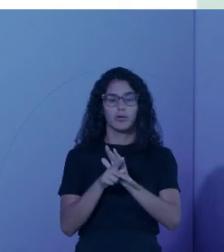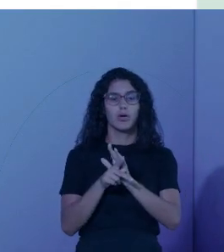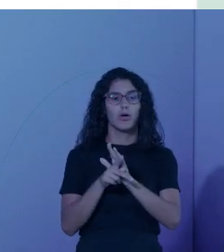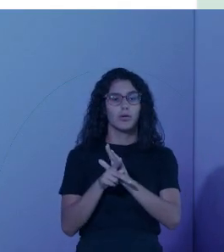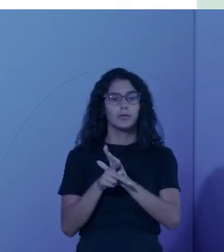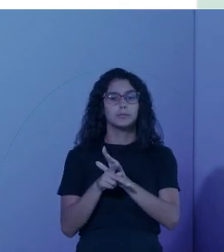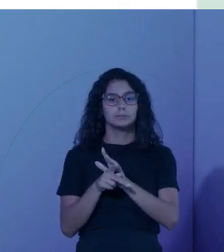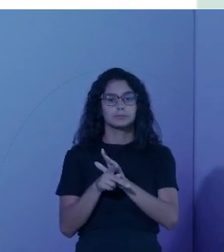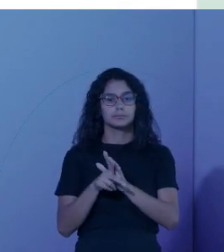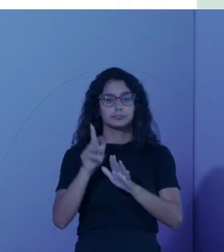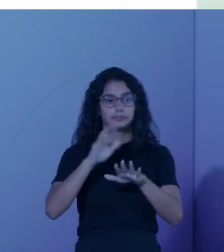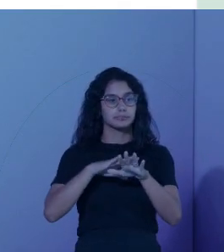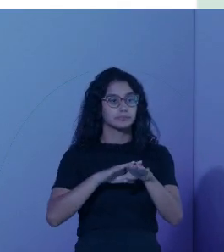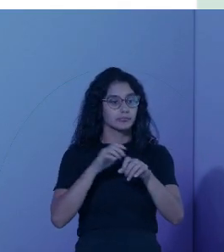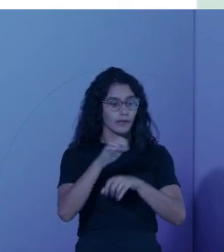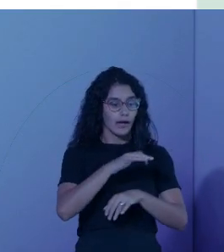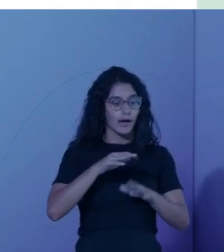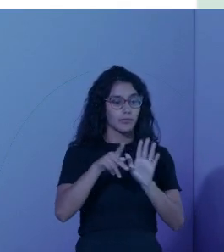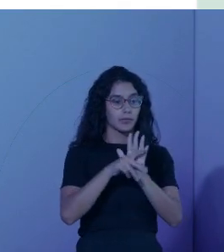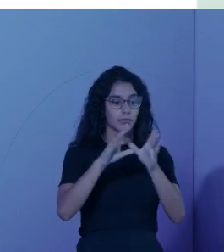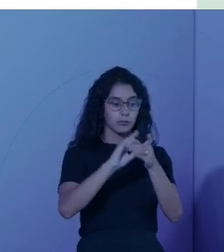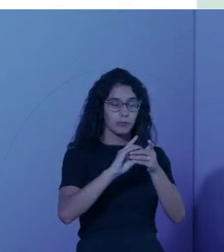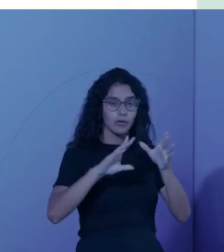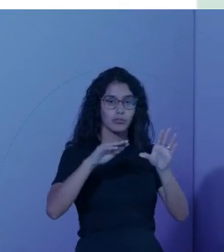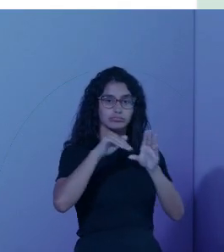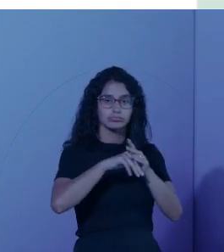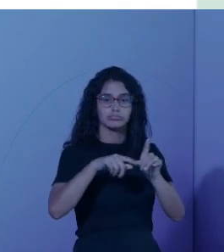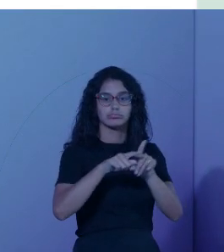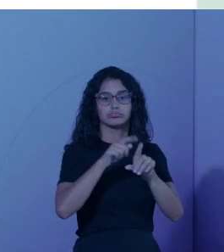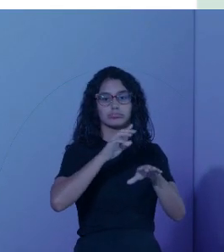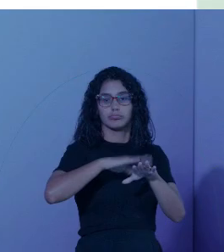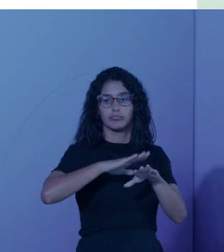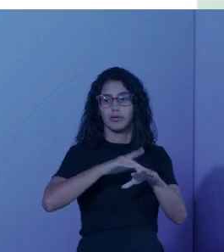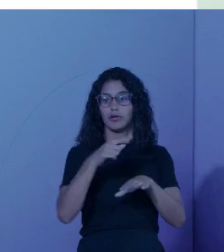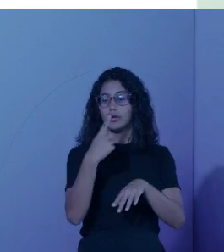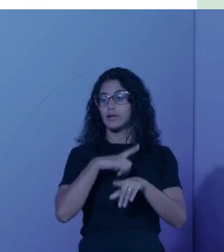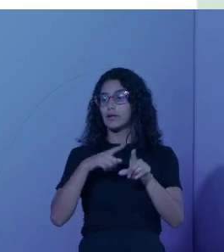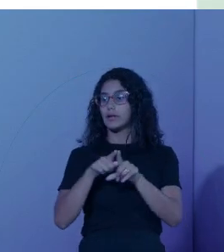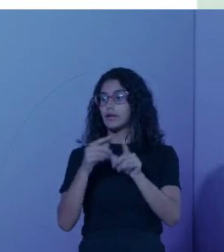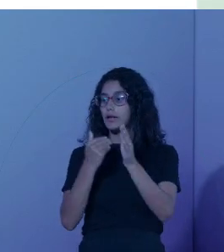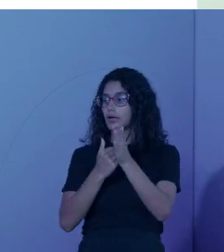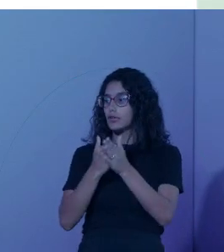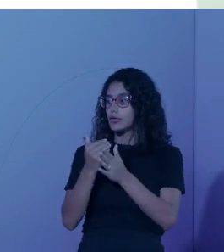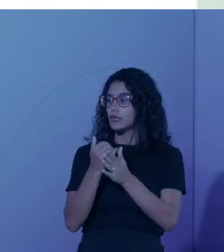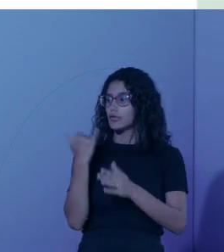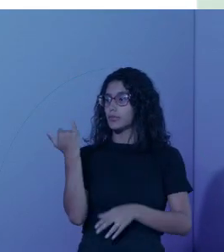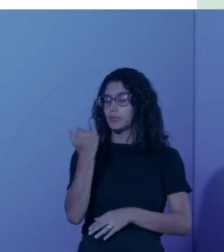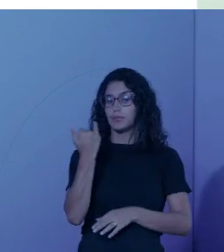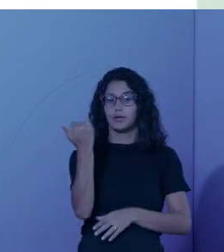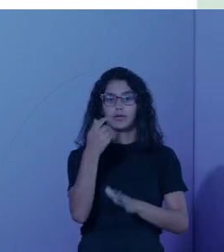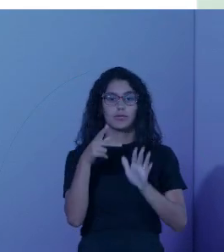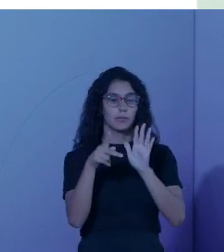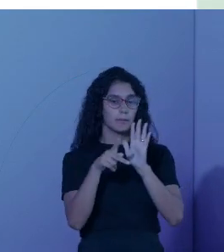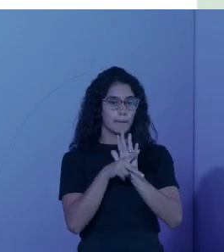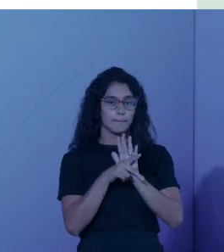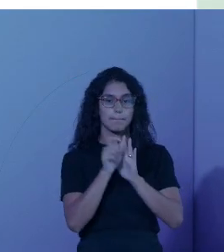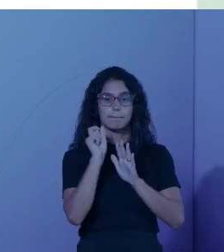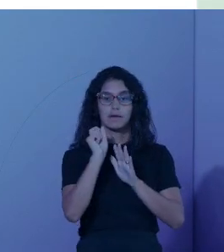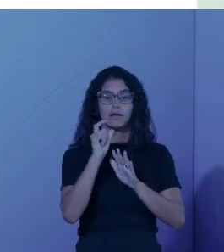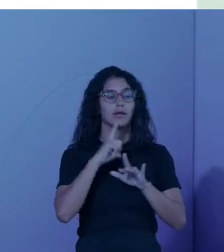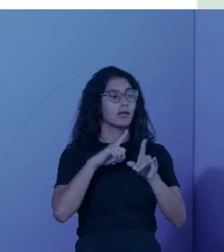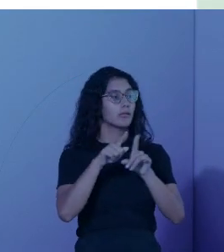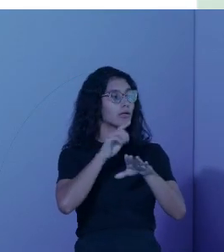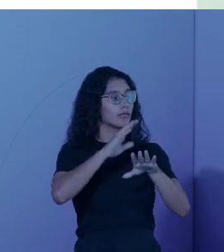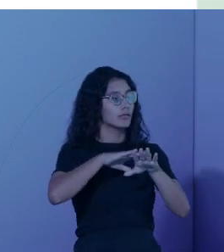públicas, que são um espaço democrático para a participação, e a gente vê uma iniciativa bem importante da Conitec, onde ela